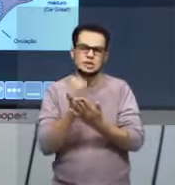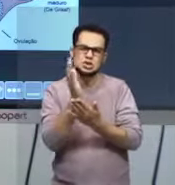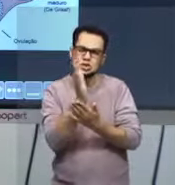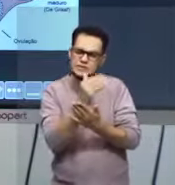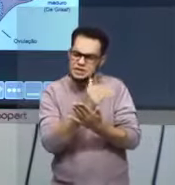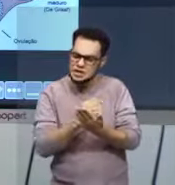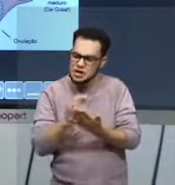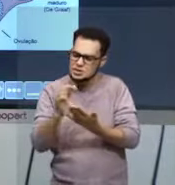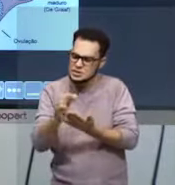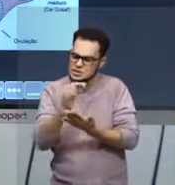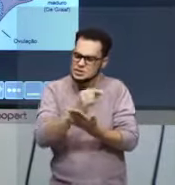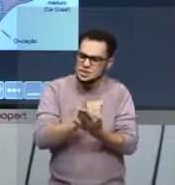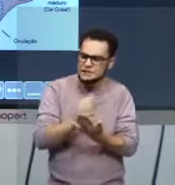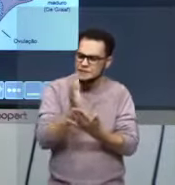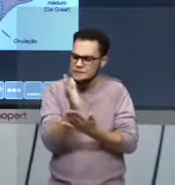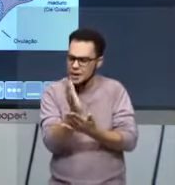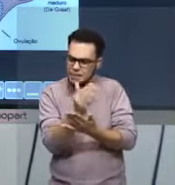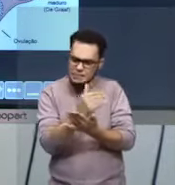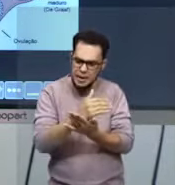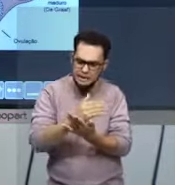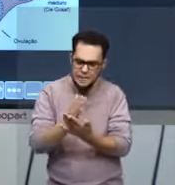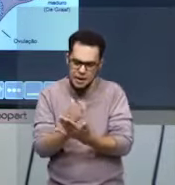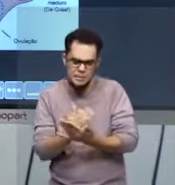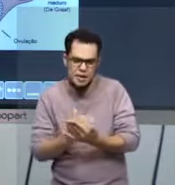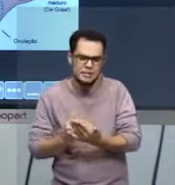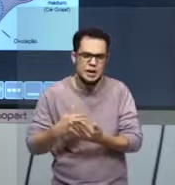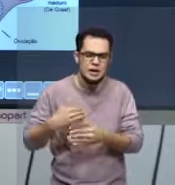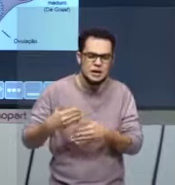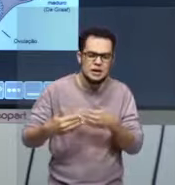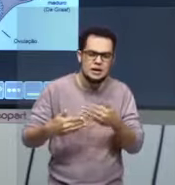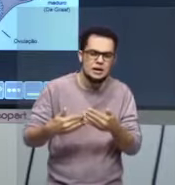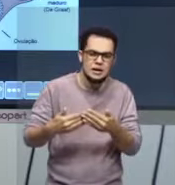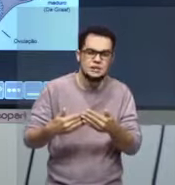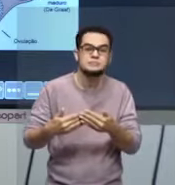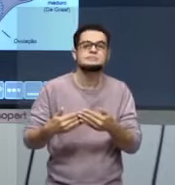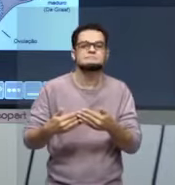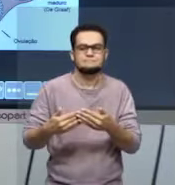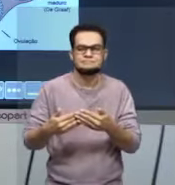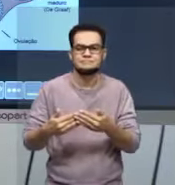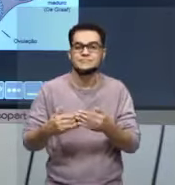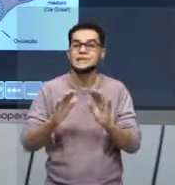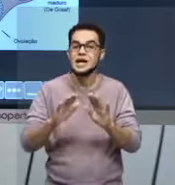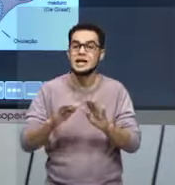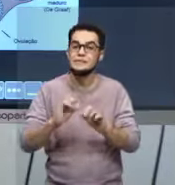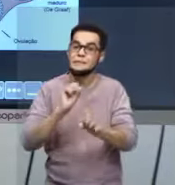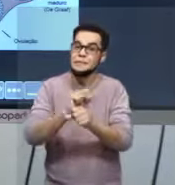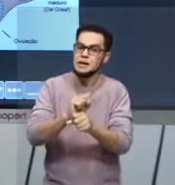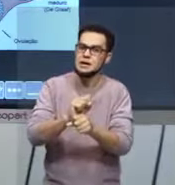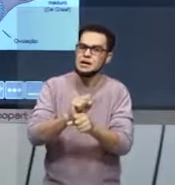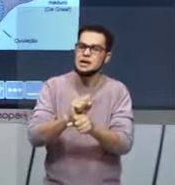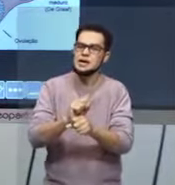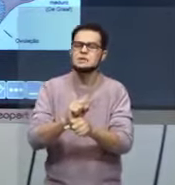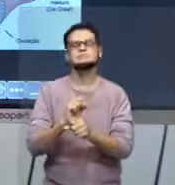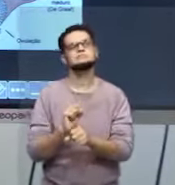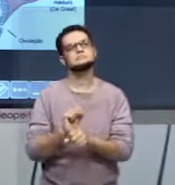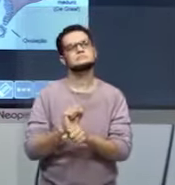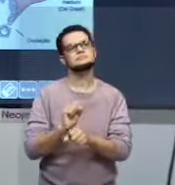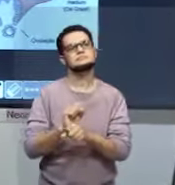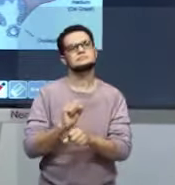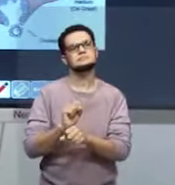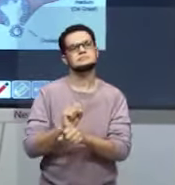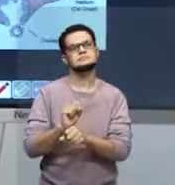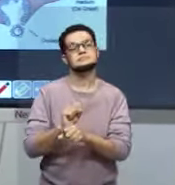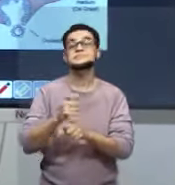agora. Esse processo vai parar e vai ficar estacionado. Por quê, Marisa? Porque precisa de hormônio para dar